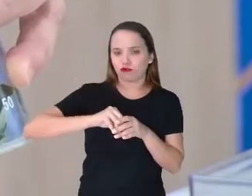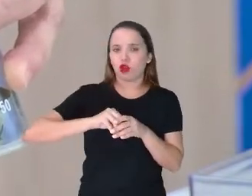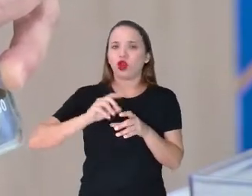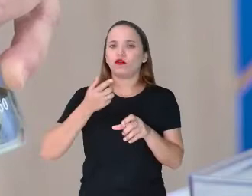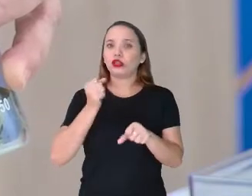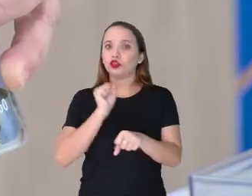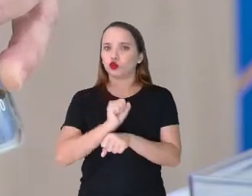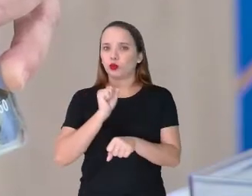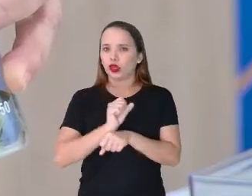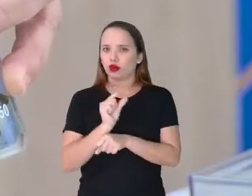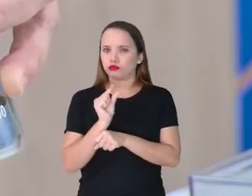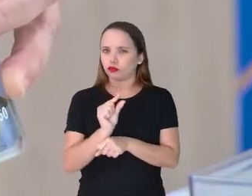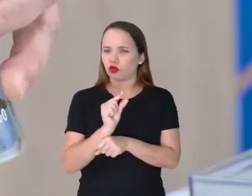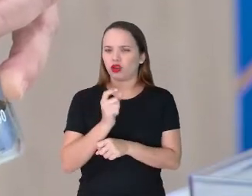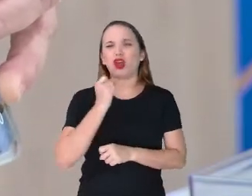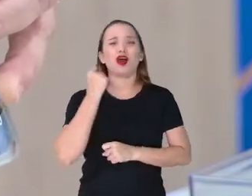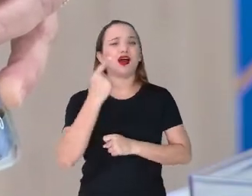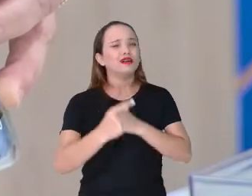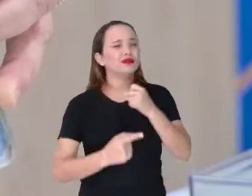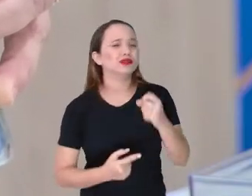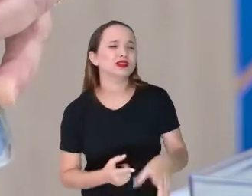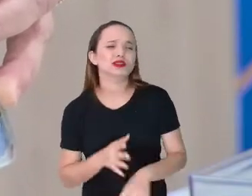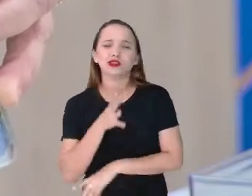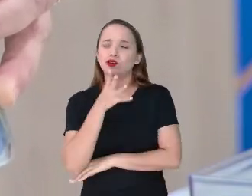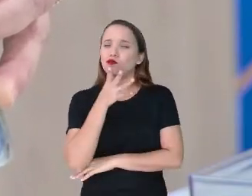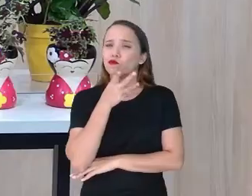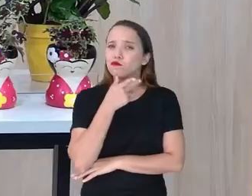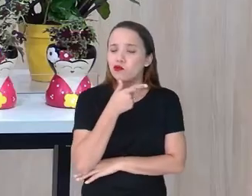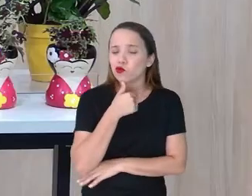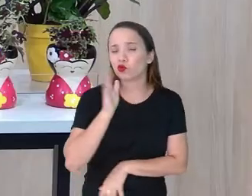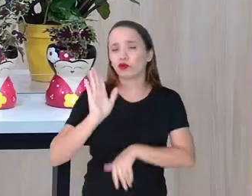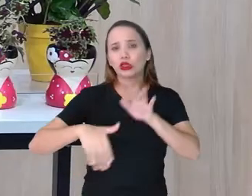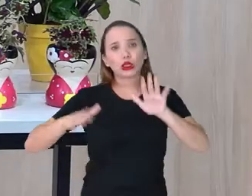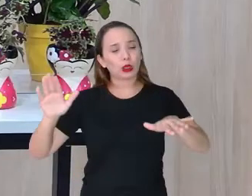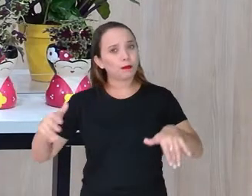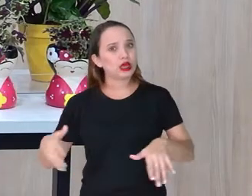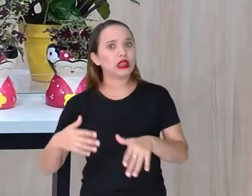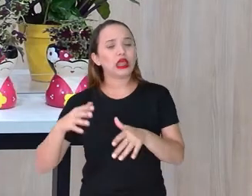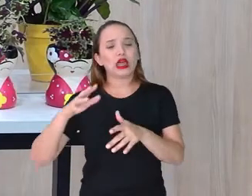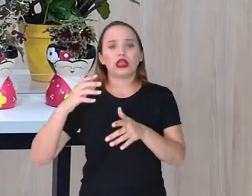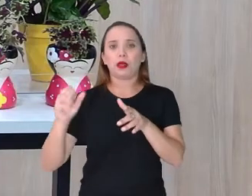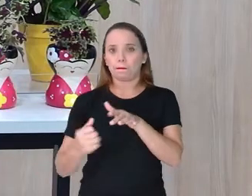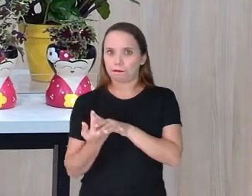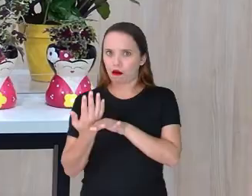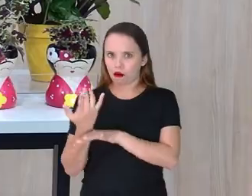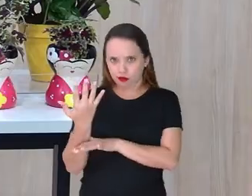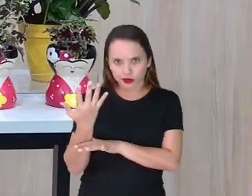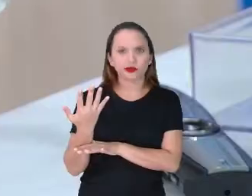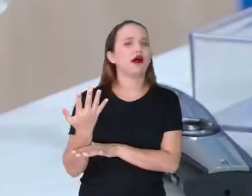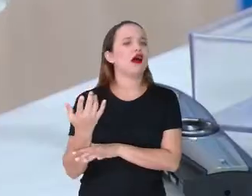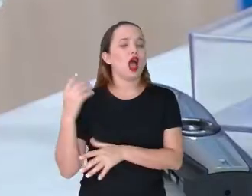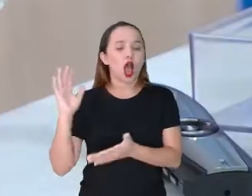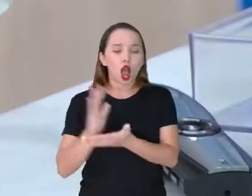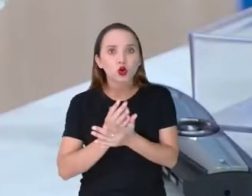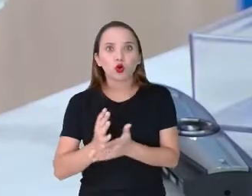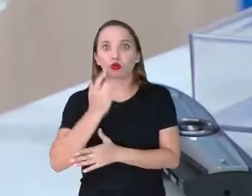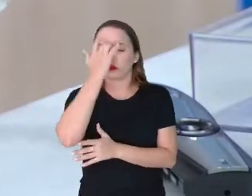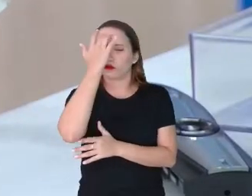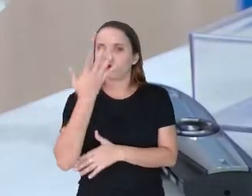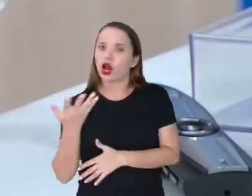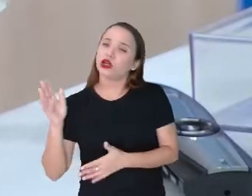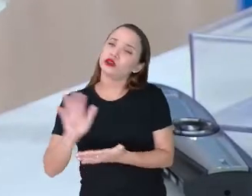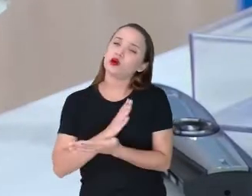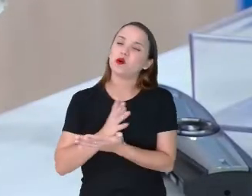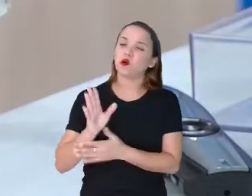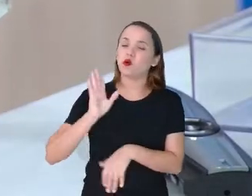tempinho. Às vezes demora mais um pouquinho. Tem folha que você consegue extrair mais fácil. Tem folha que você demora um pouquinho,